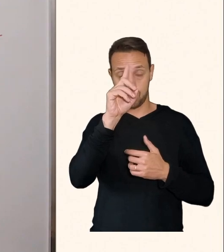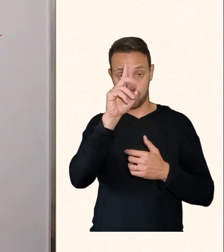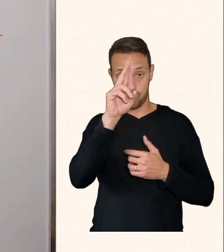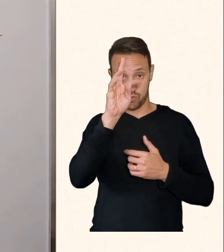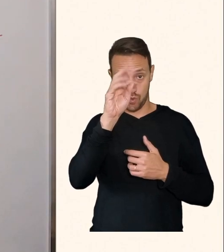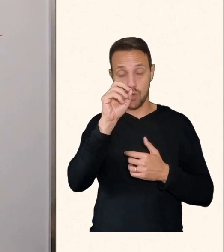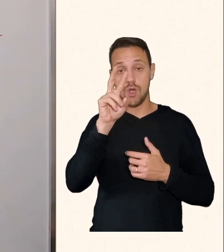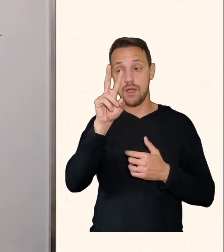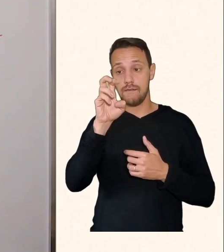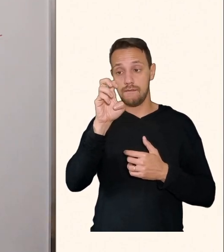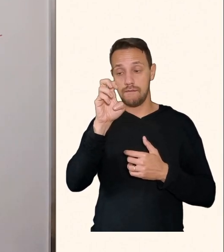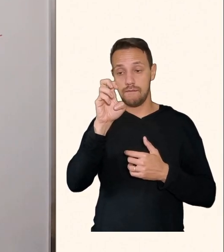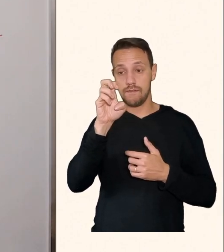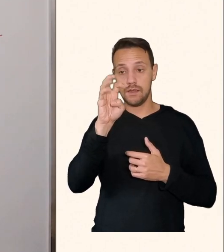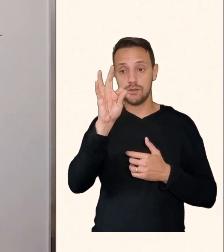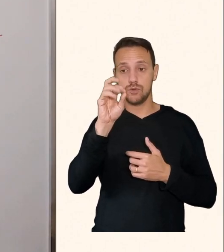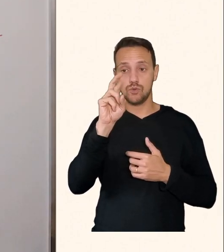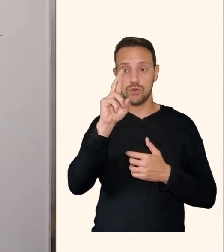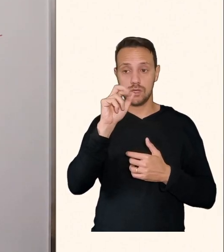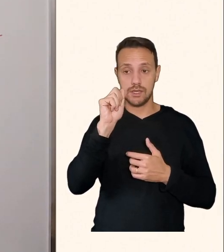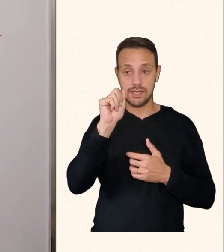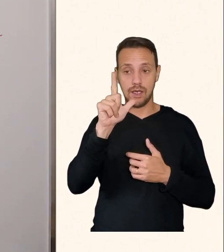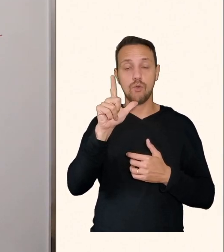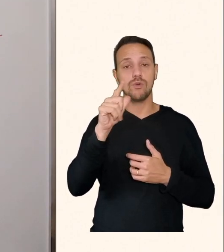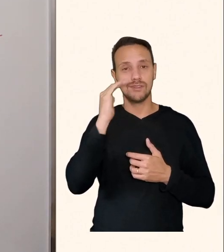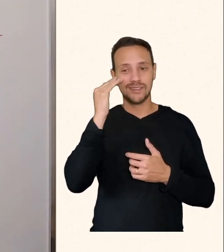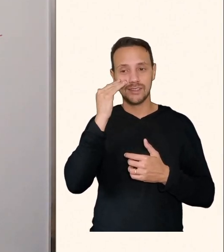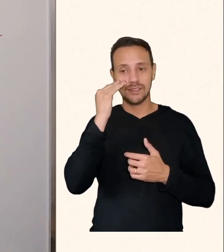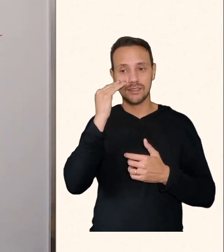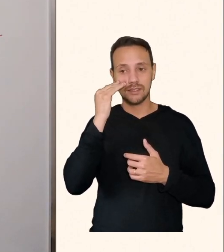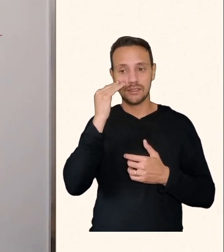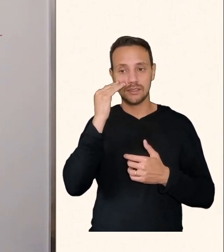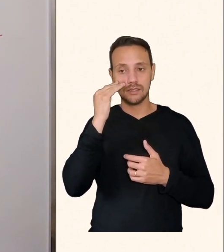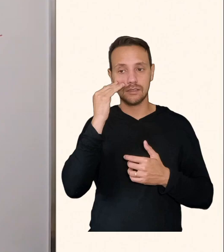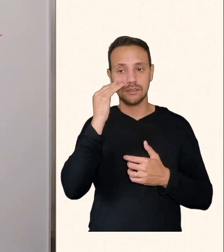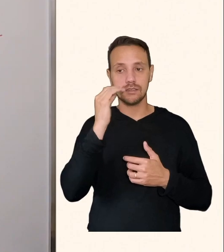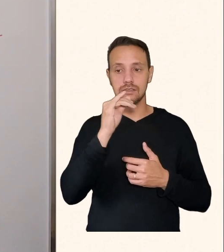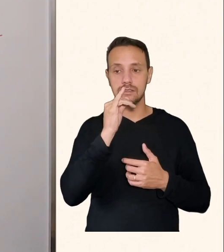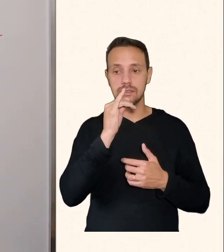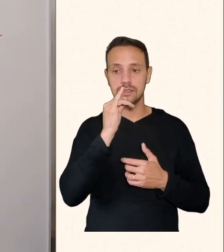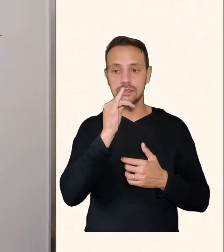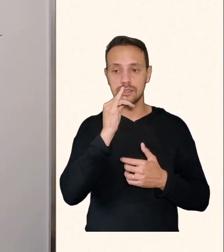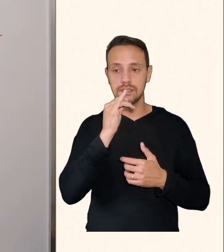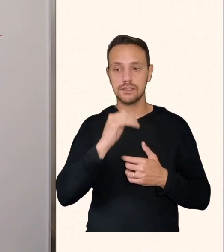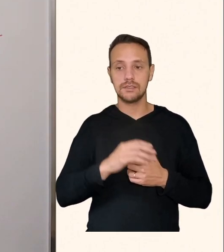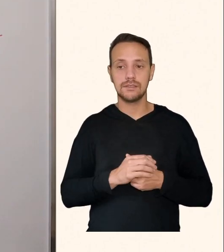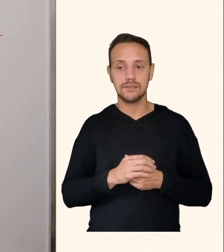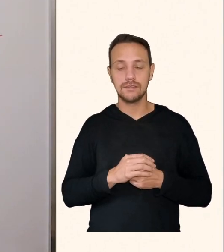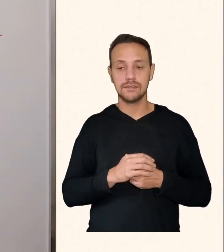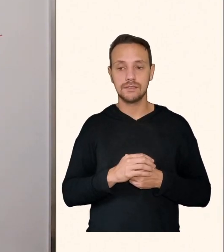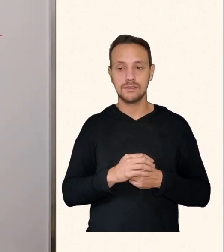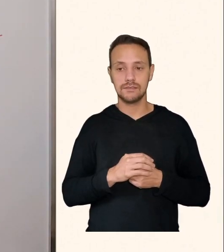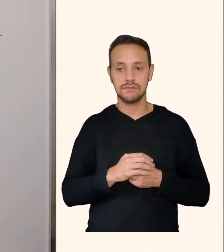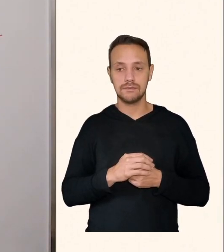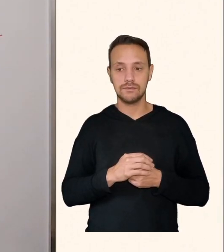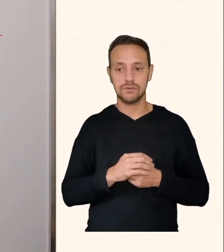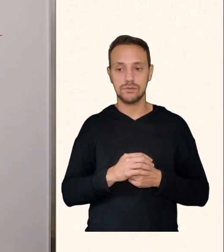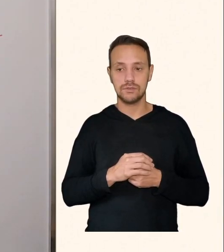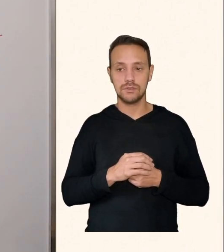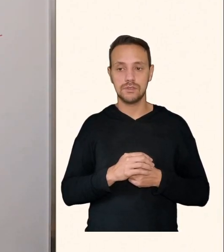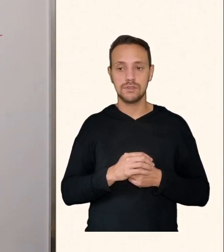Legal. I com K dá J. J com K, I com K dá J. K com